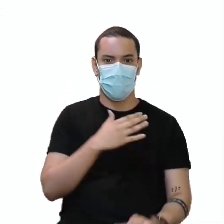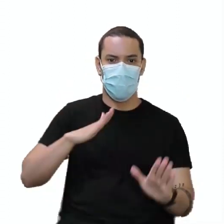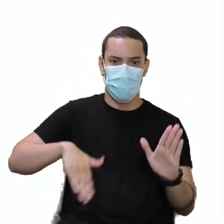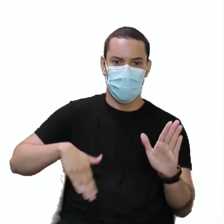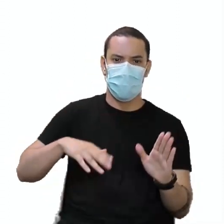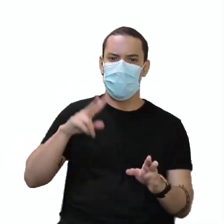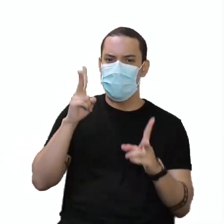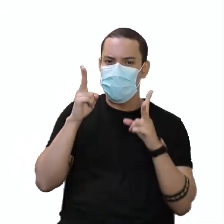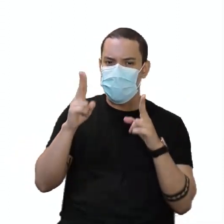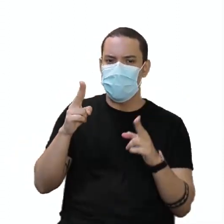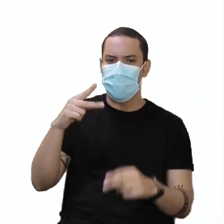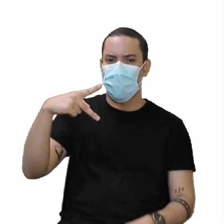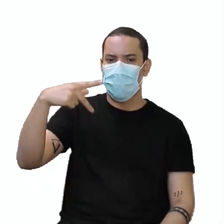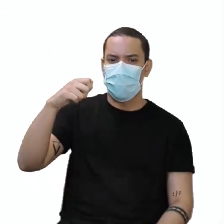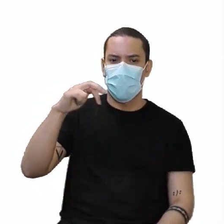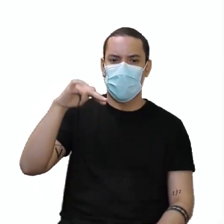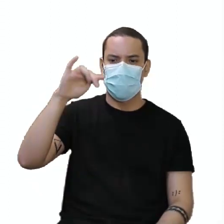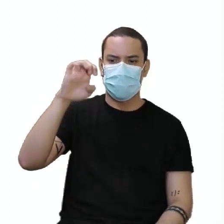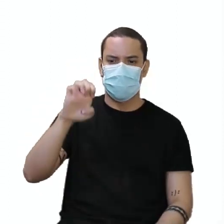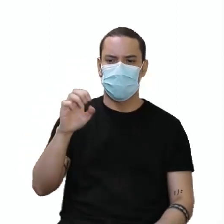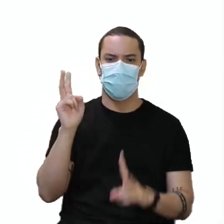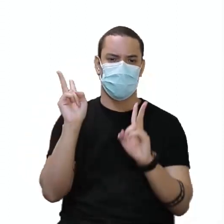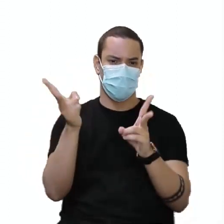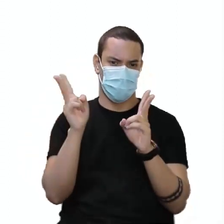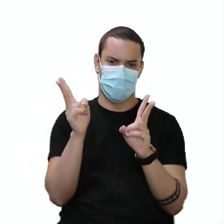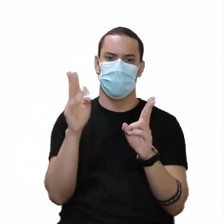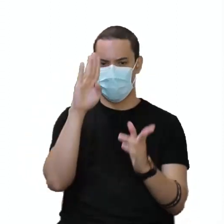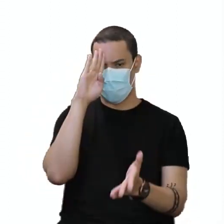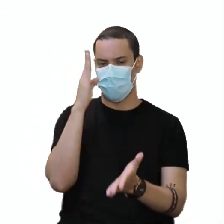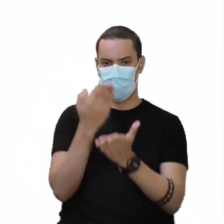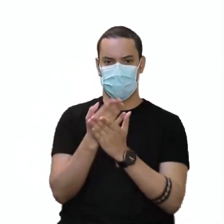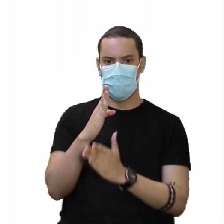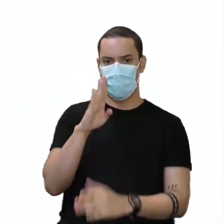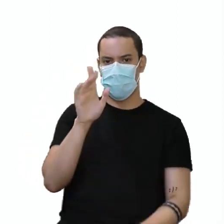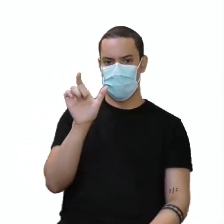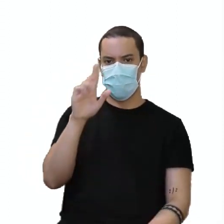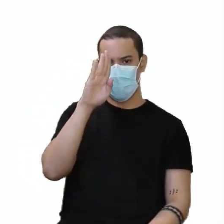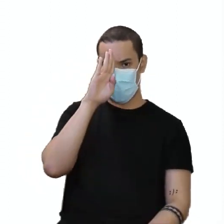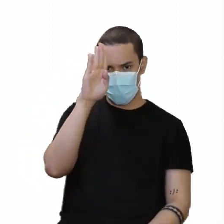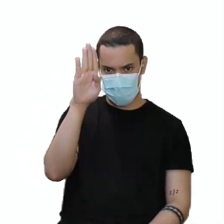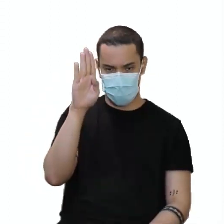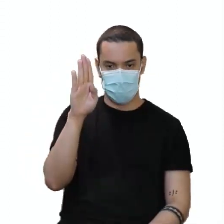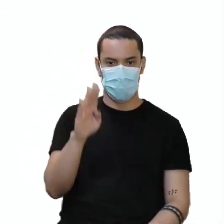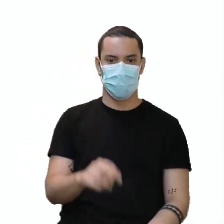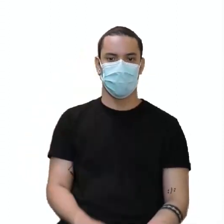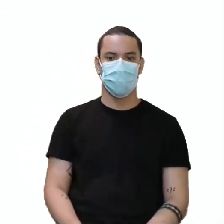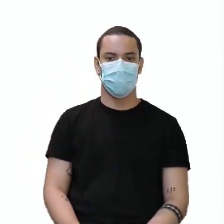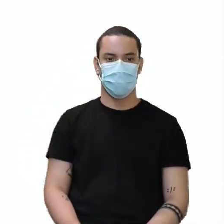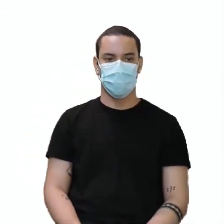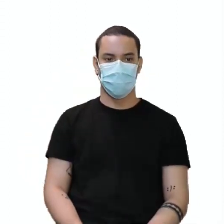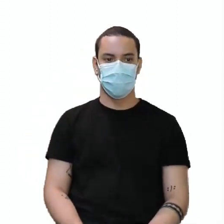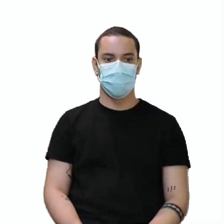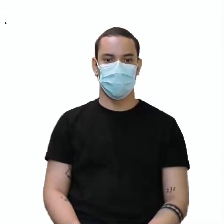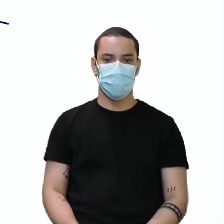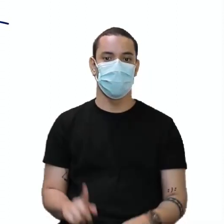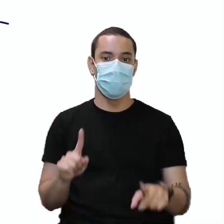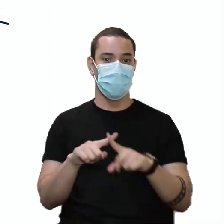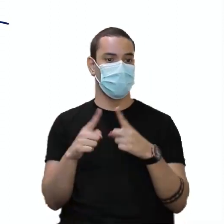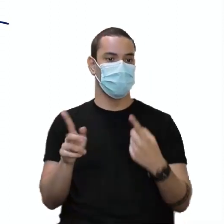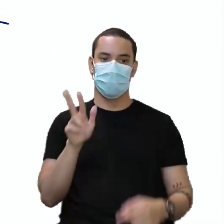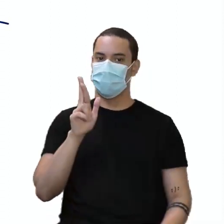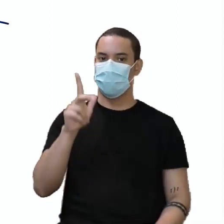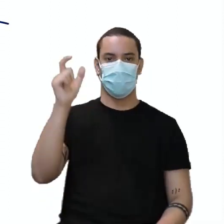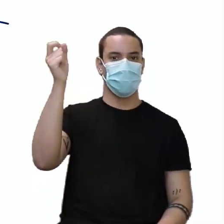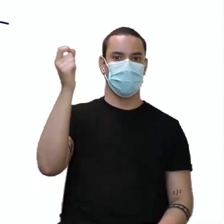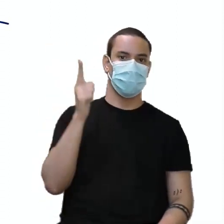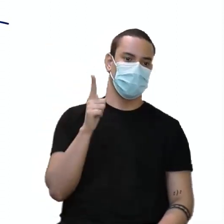que o parque está repetindo o tempo inteiro. Então, ele provavelmente é uma palavra-chave. E aí, na continuação aqui, porém, não era